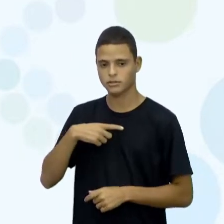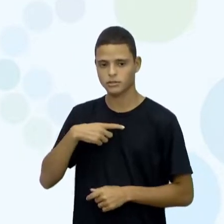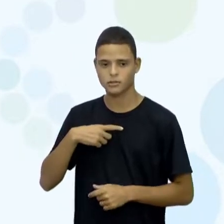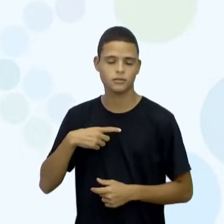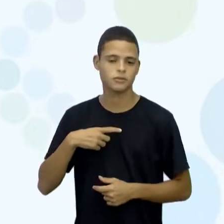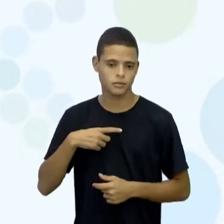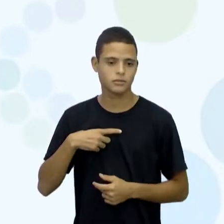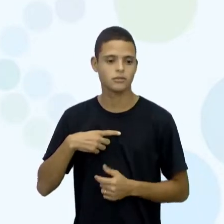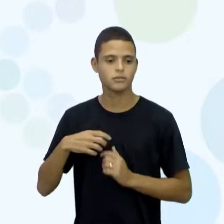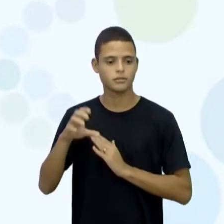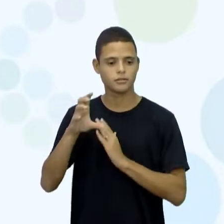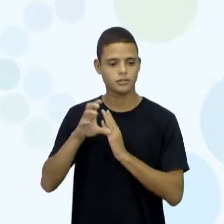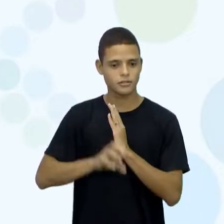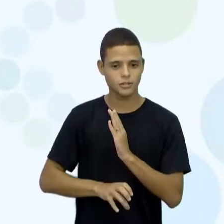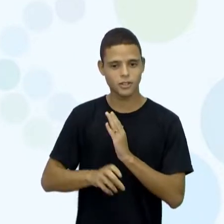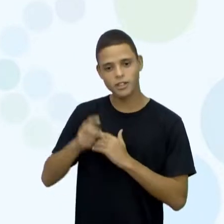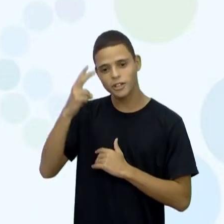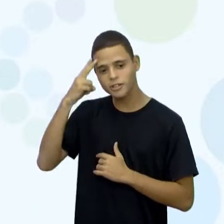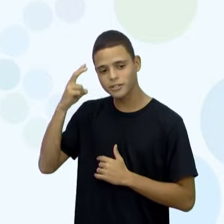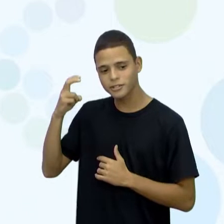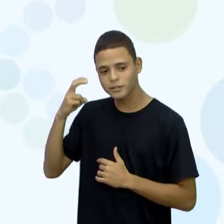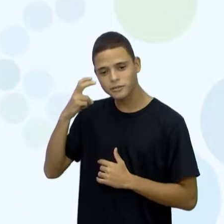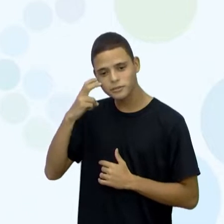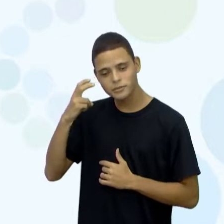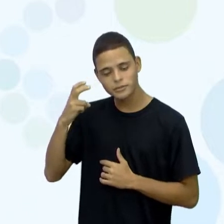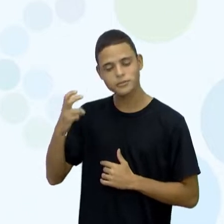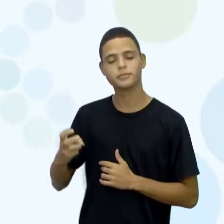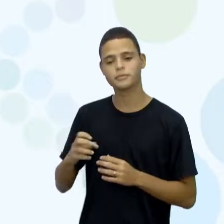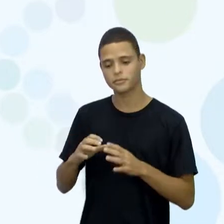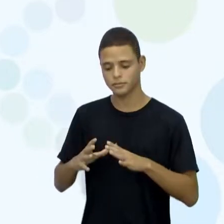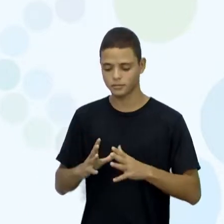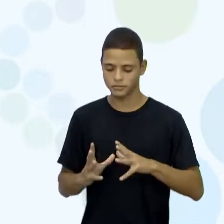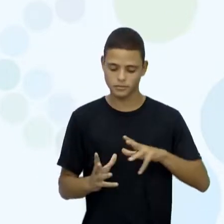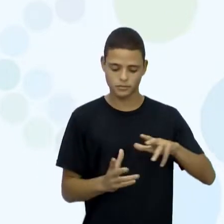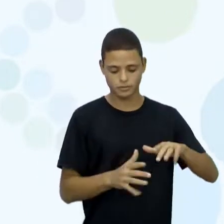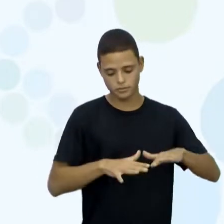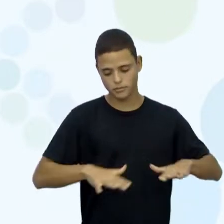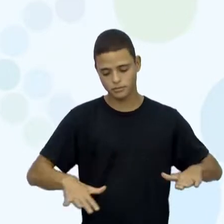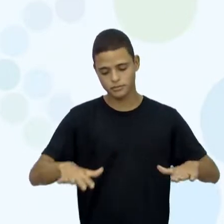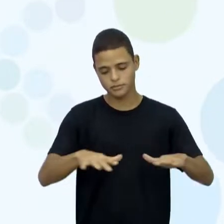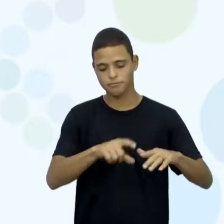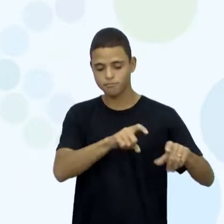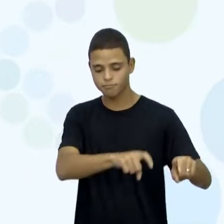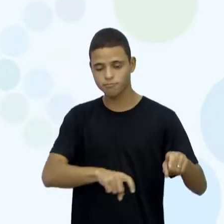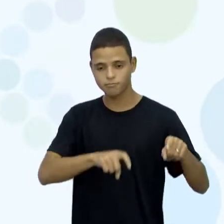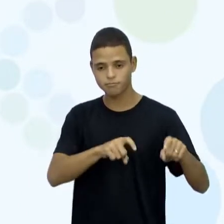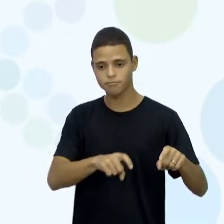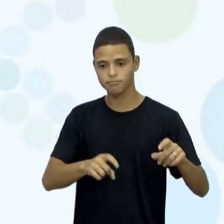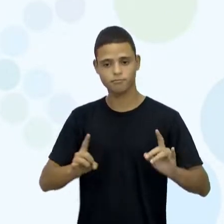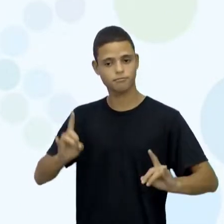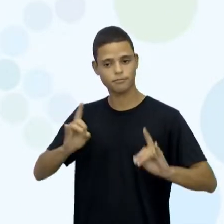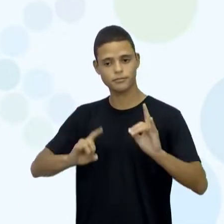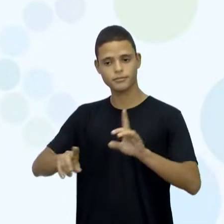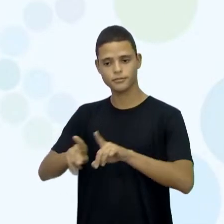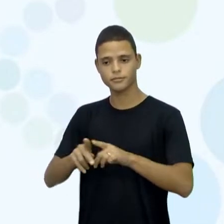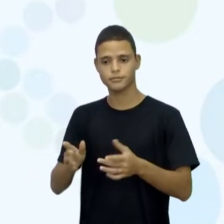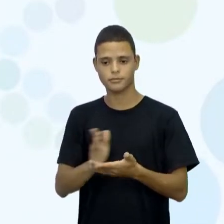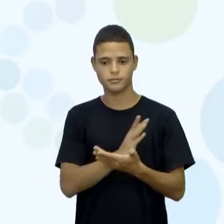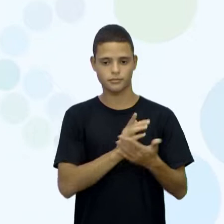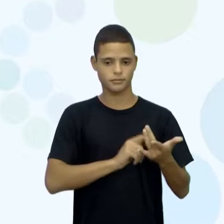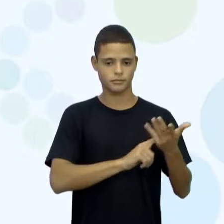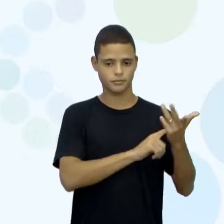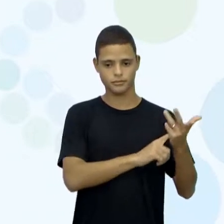cultura do solo, do campo à cidade, é aquele aprofundamento que integra, né, as ciências das humanas, né, e suas